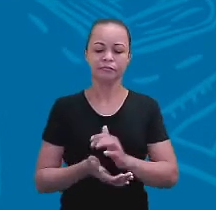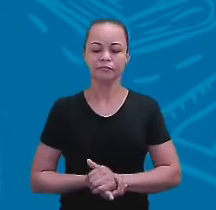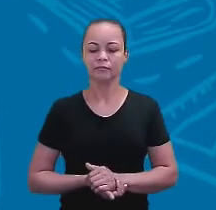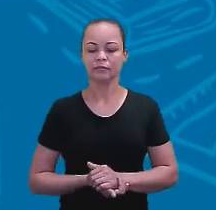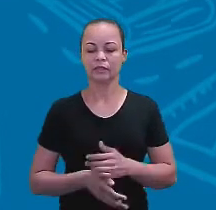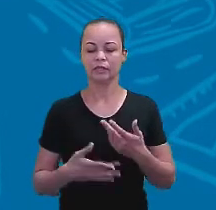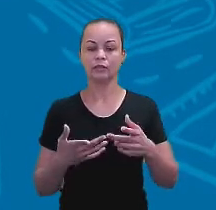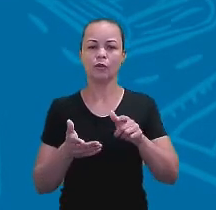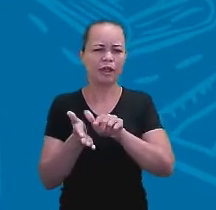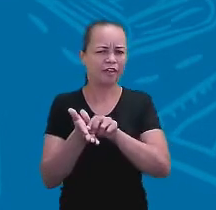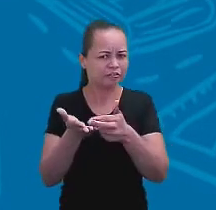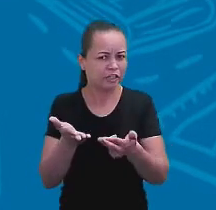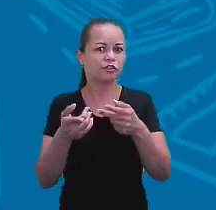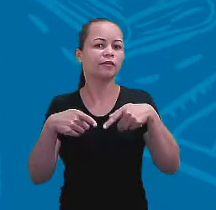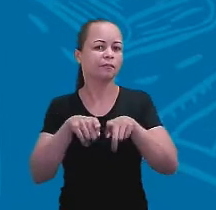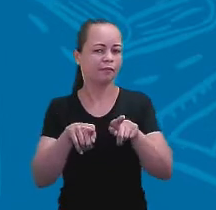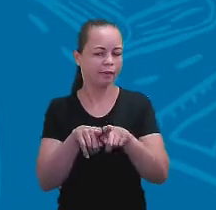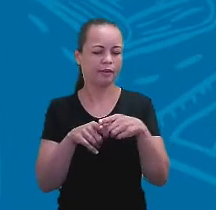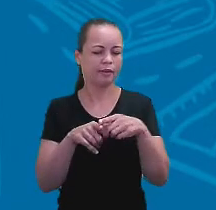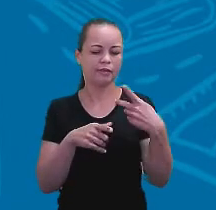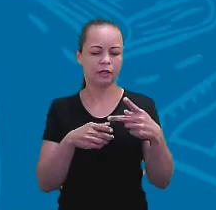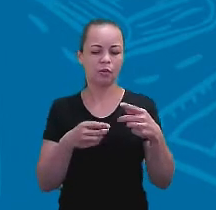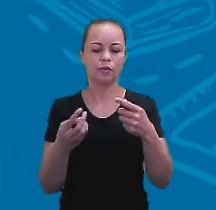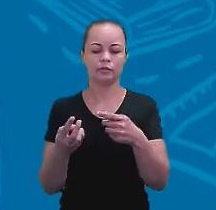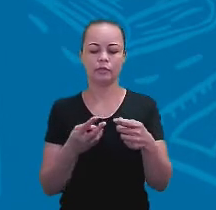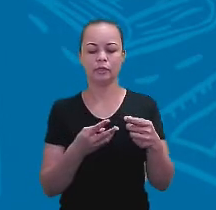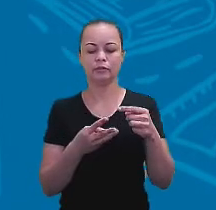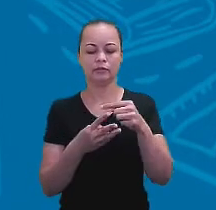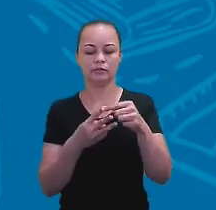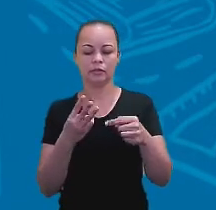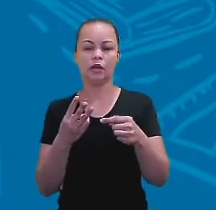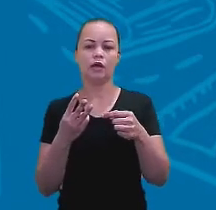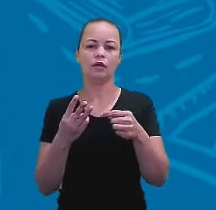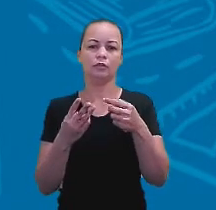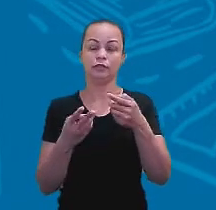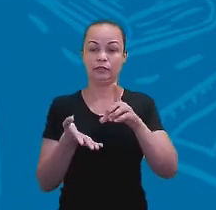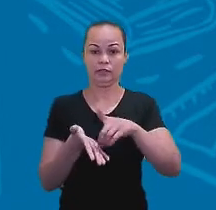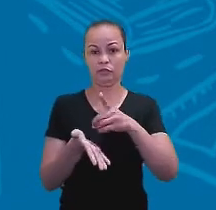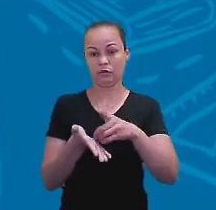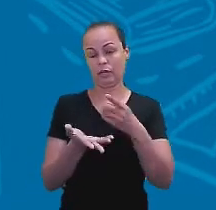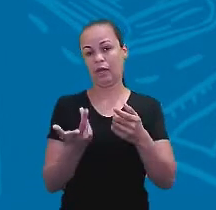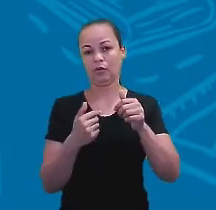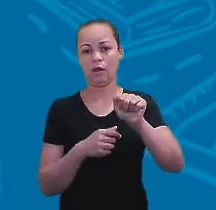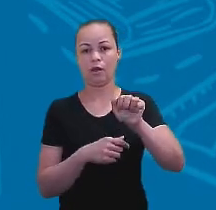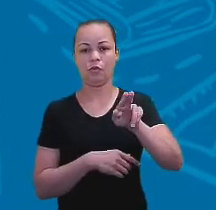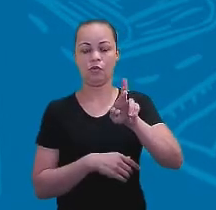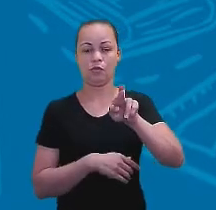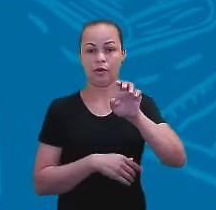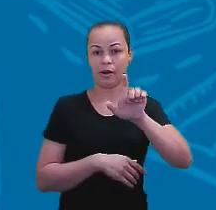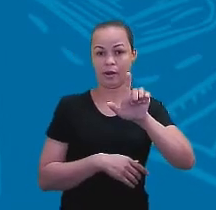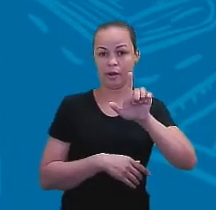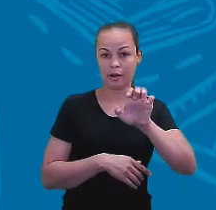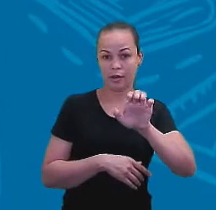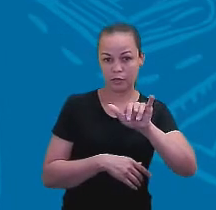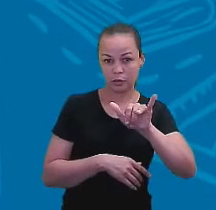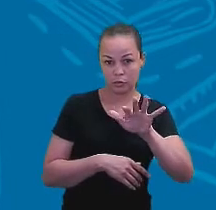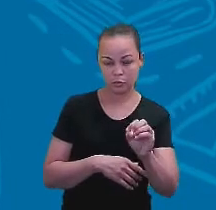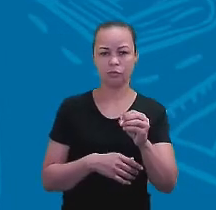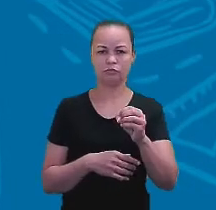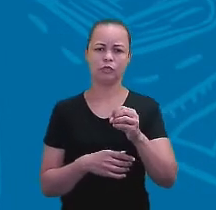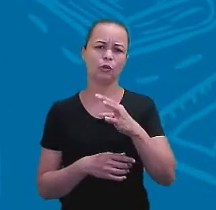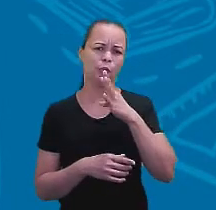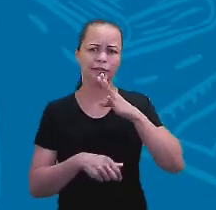3 dicionários. Esse primeiro aí, o Novo Aurélio, dicionário Aurélio, é um dos mais conhecidos, um